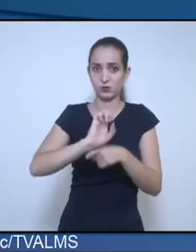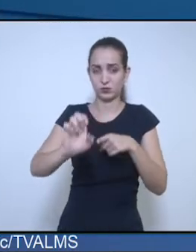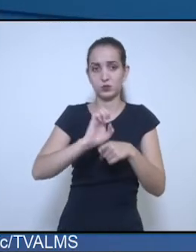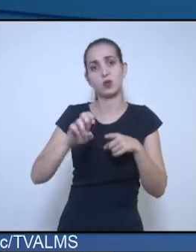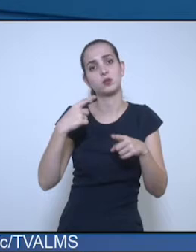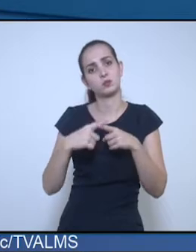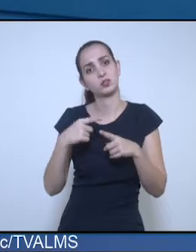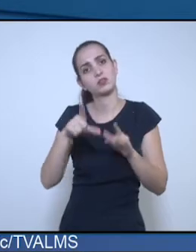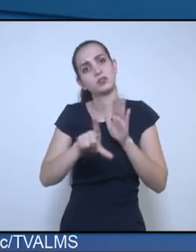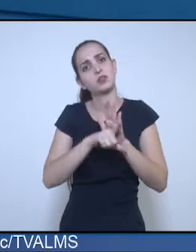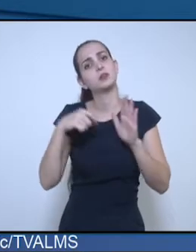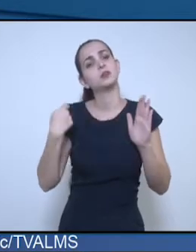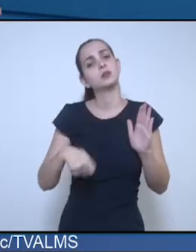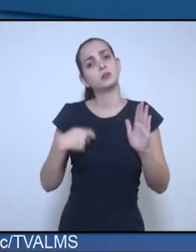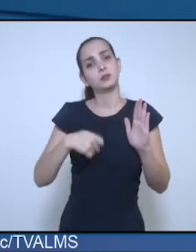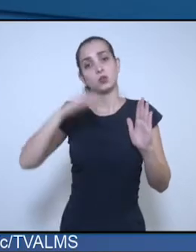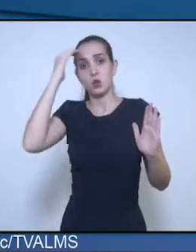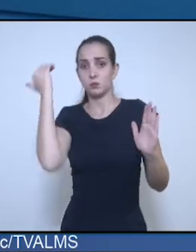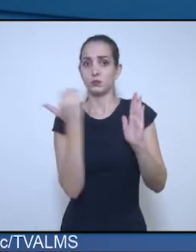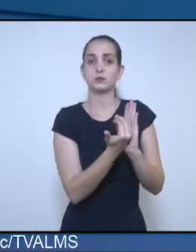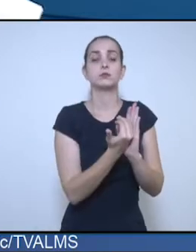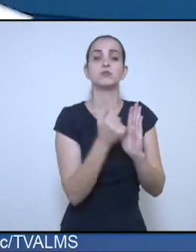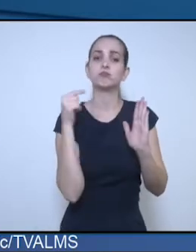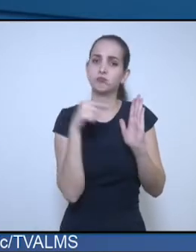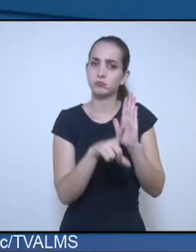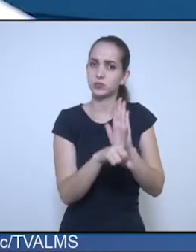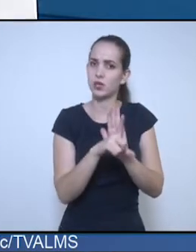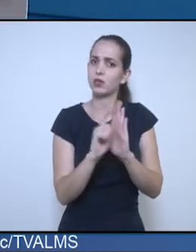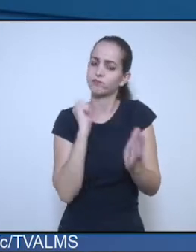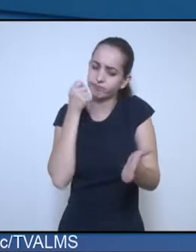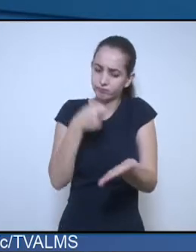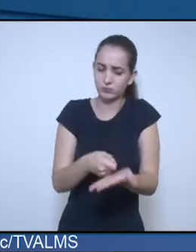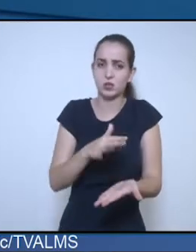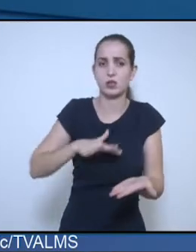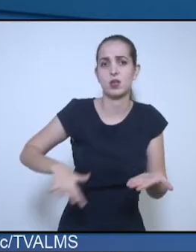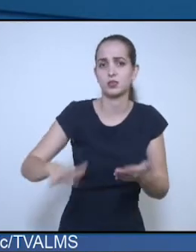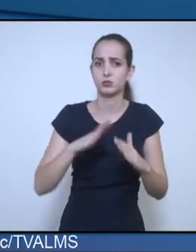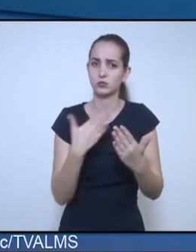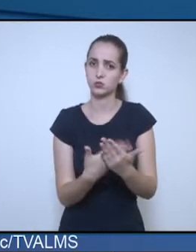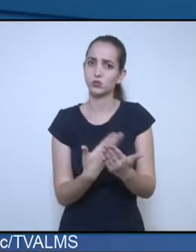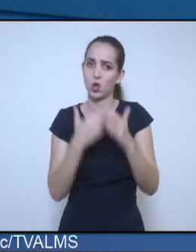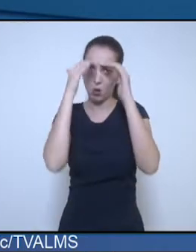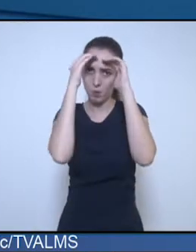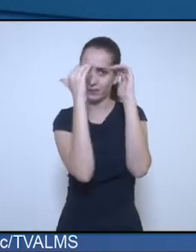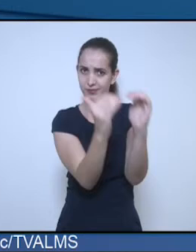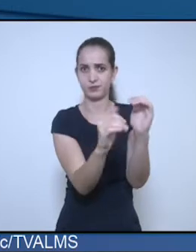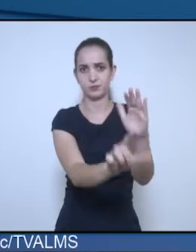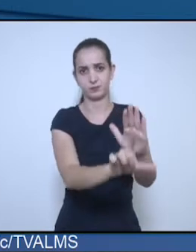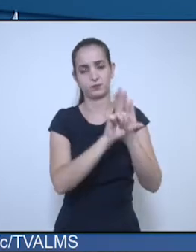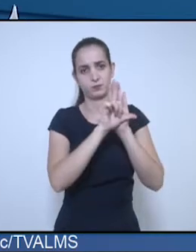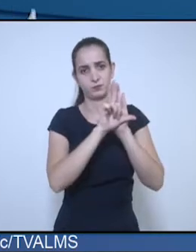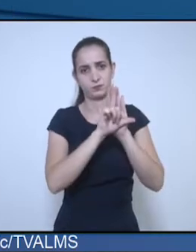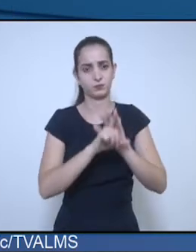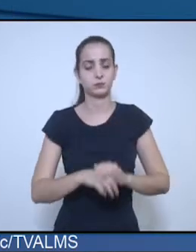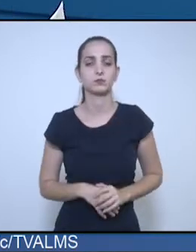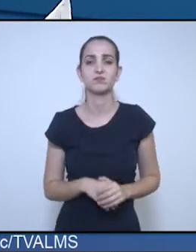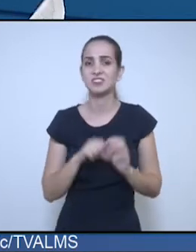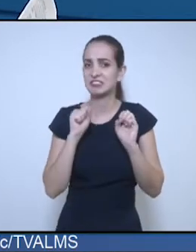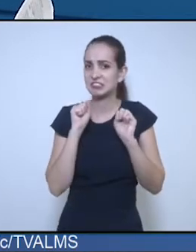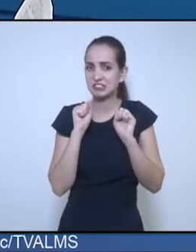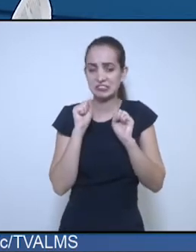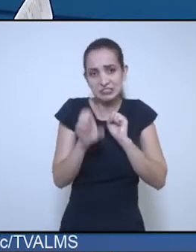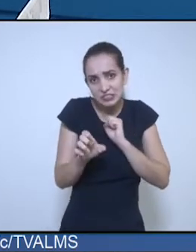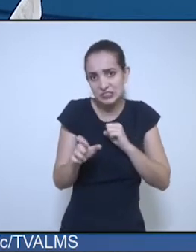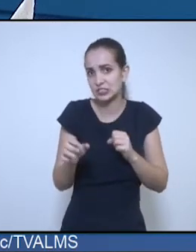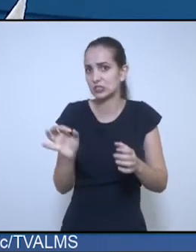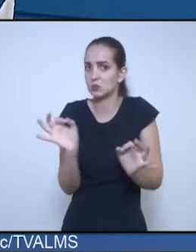da lei e que realmente determine que as escolas cumprem essa lei. Se não acontecer, o